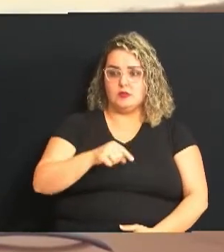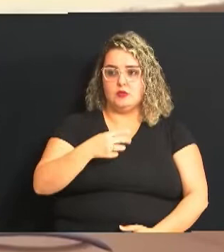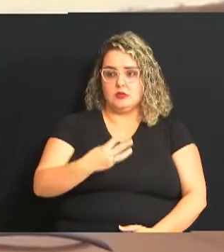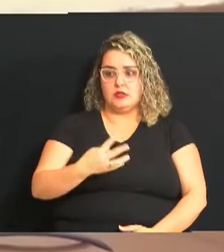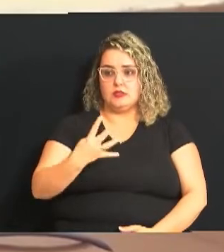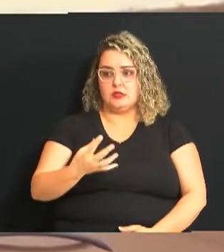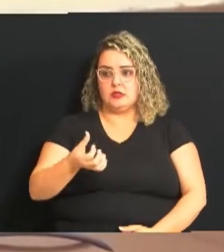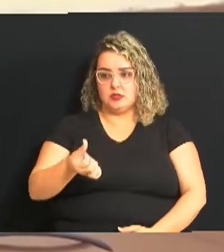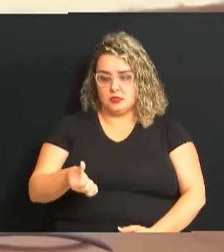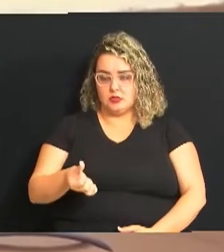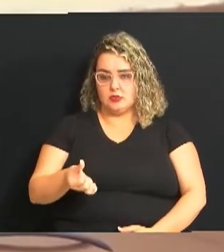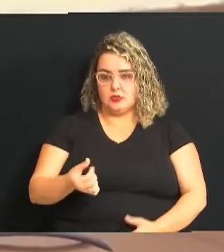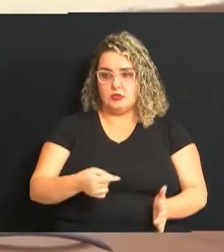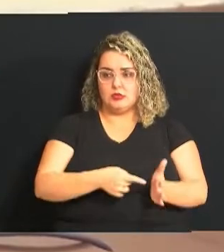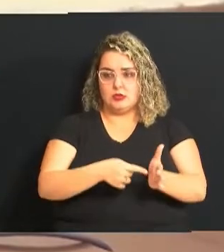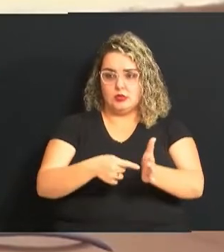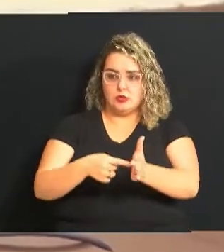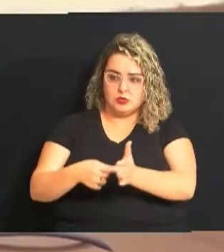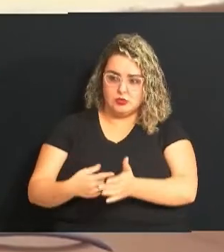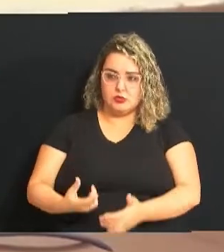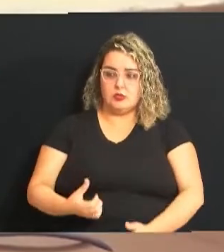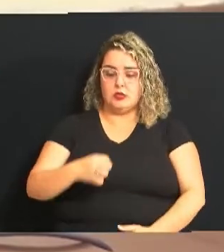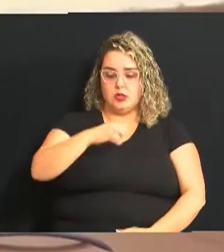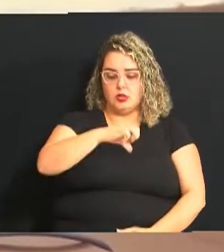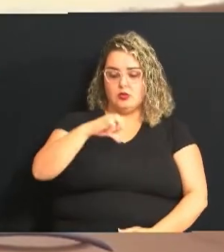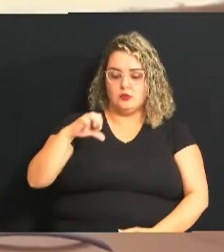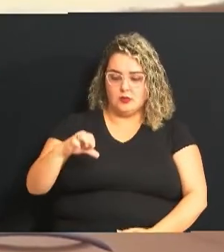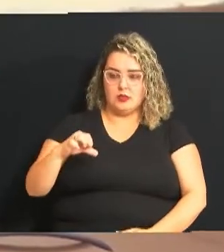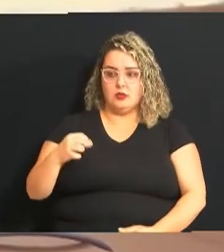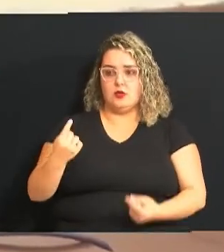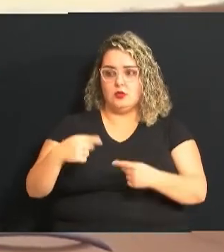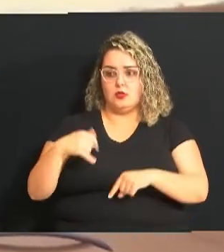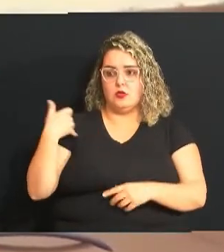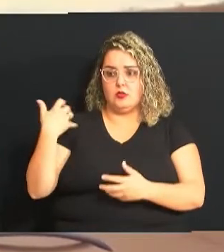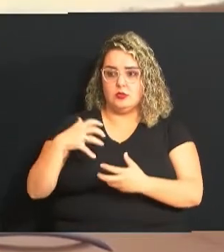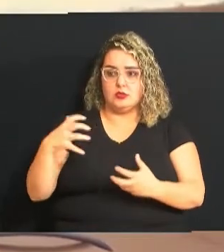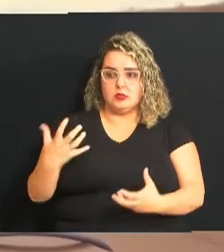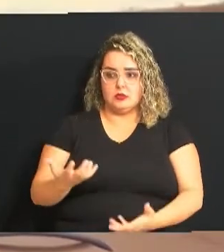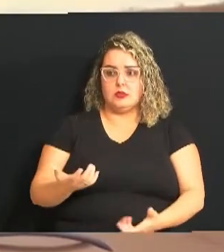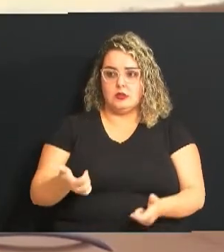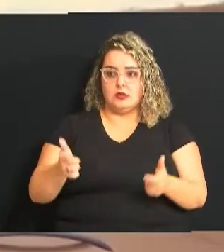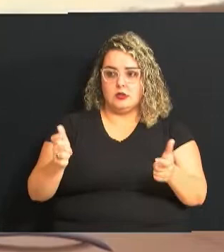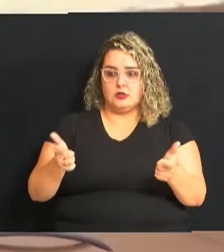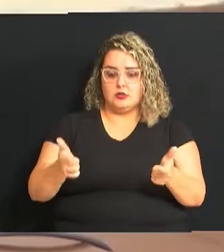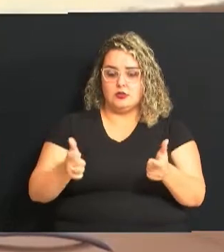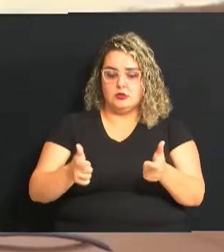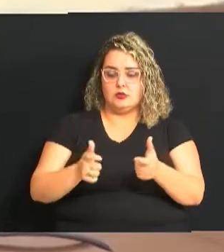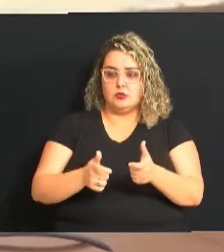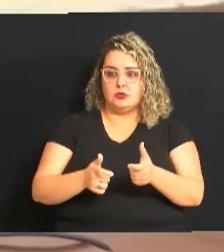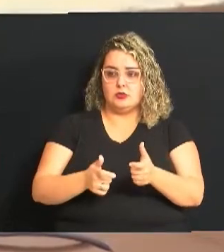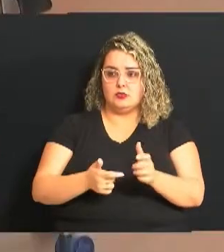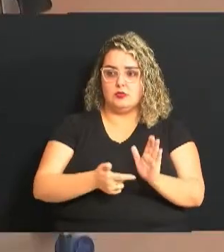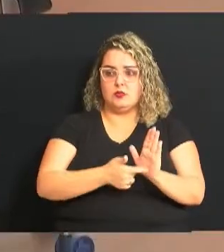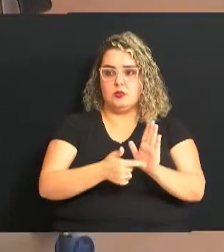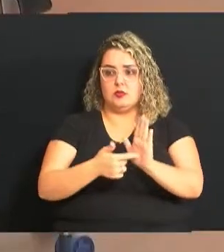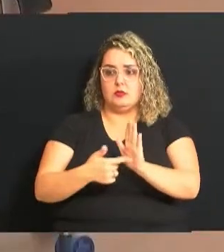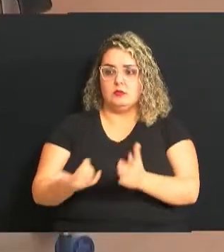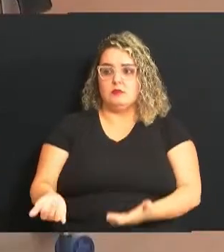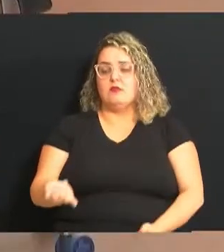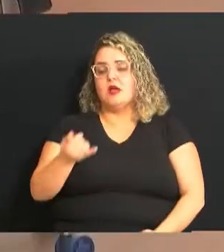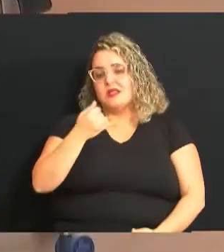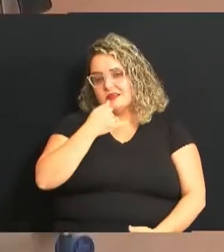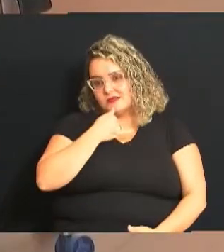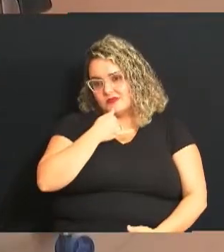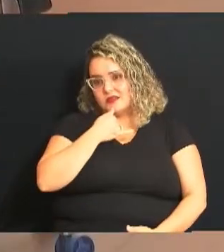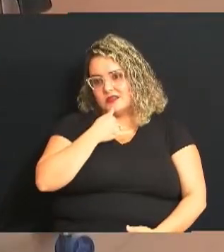2.346 ocorrências e 99 contra idosos, ou seja, uma queda que vem registrando. Mas, infelizmente,